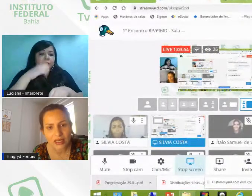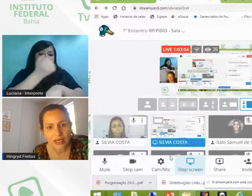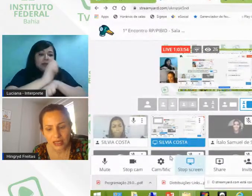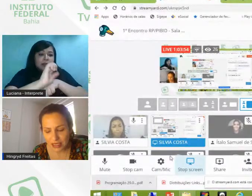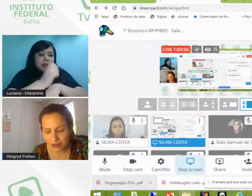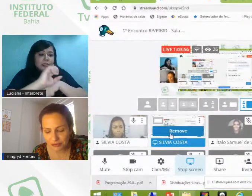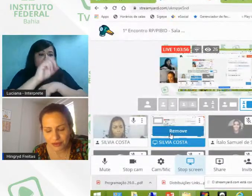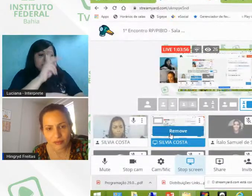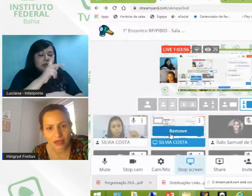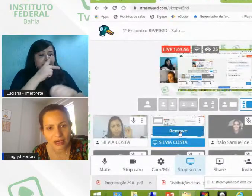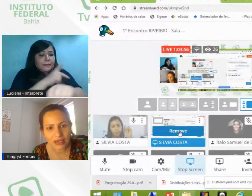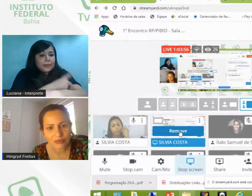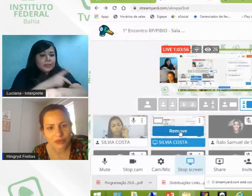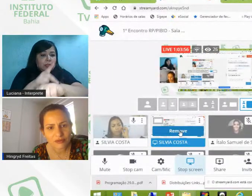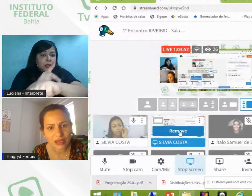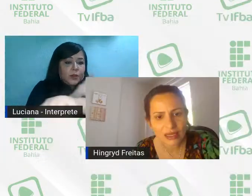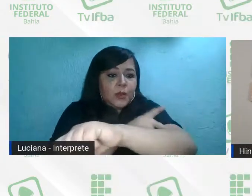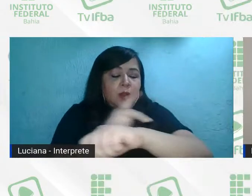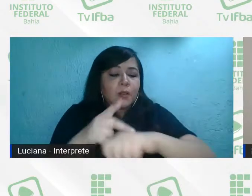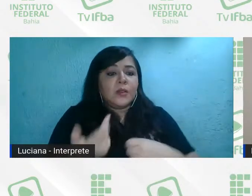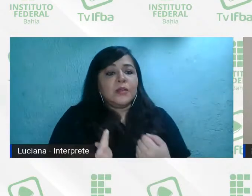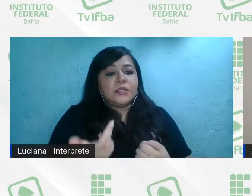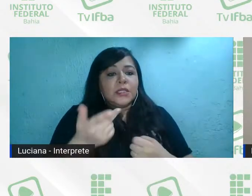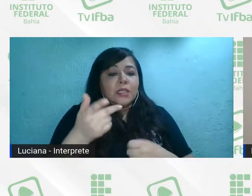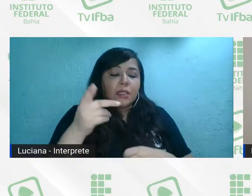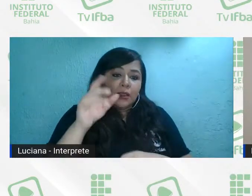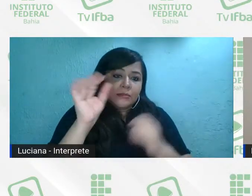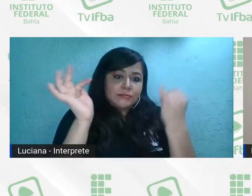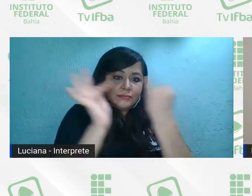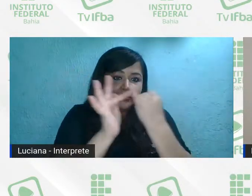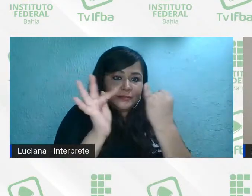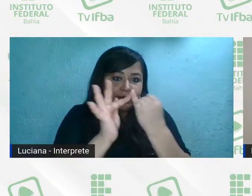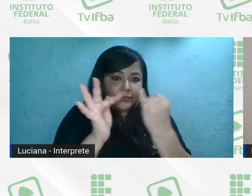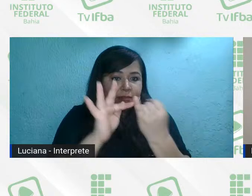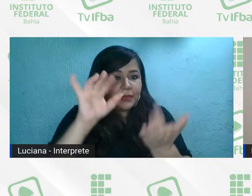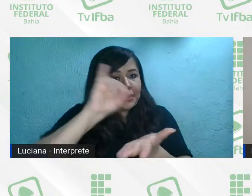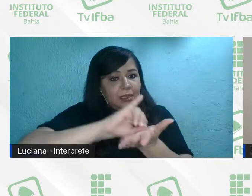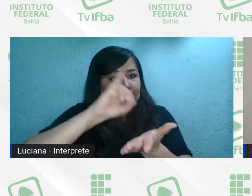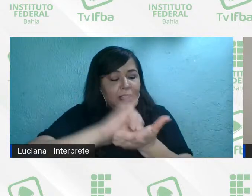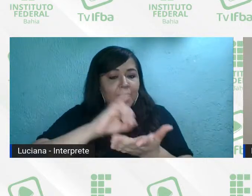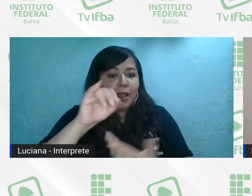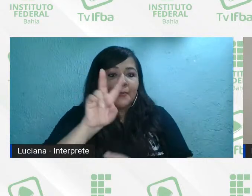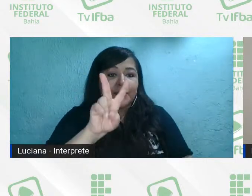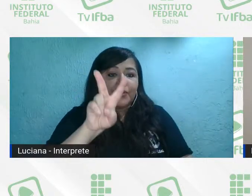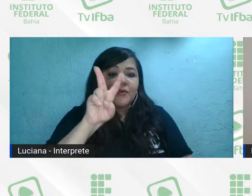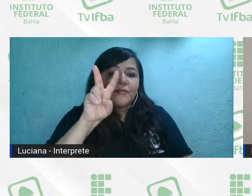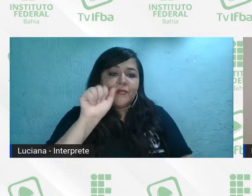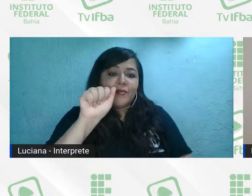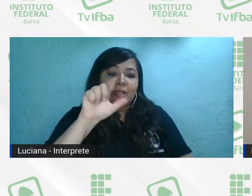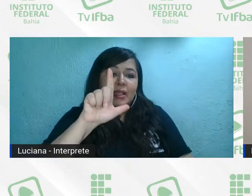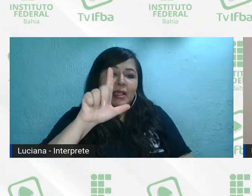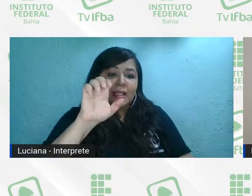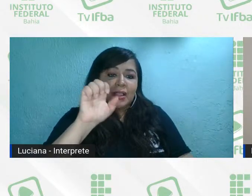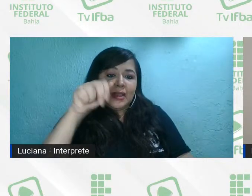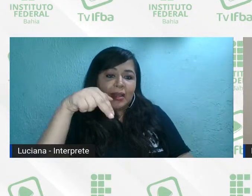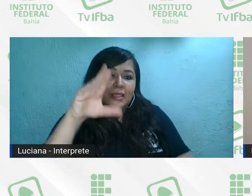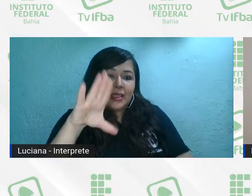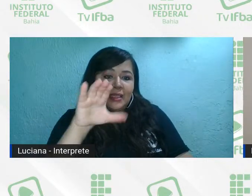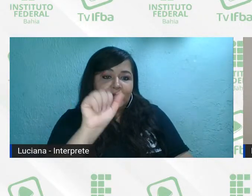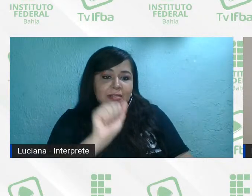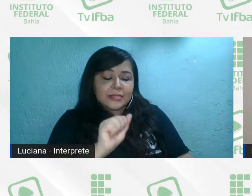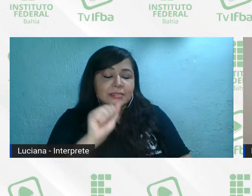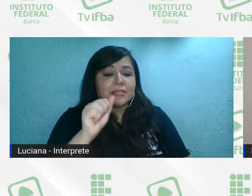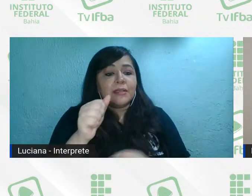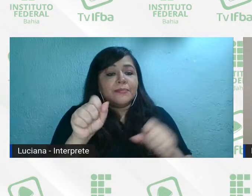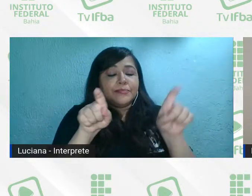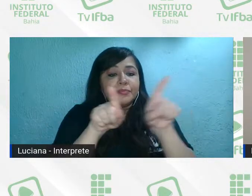pedagógica, IFBA, Campus Valença, para posteriormente reexibirmos o trabalho Nossa